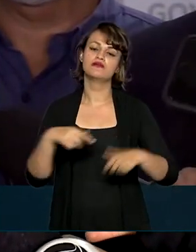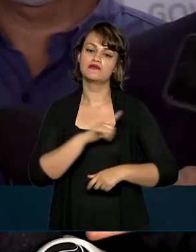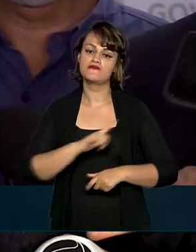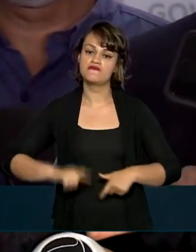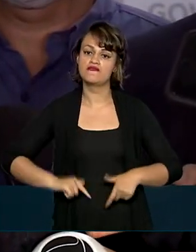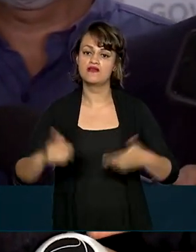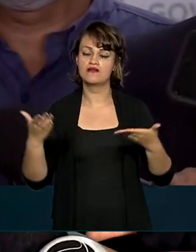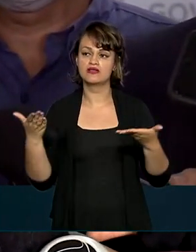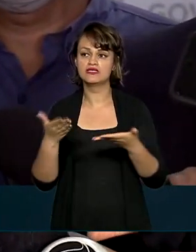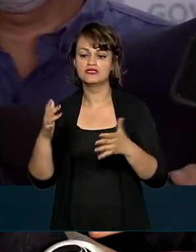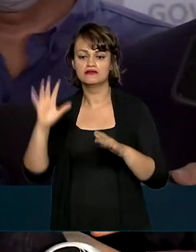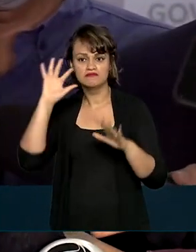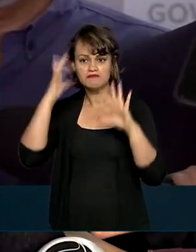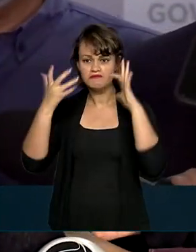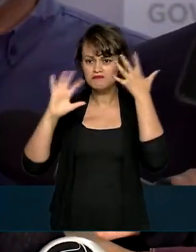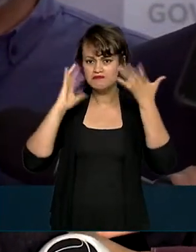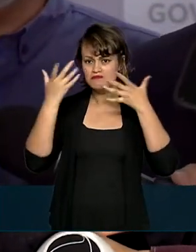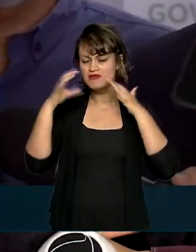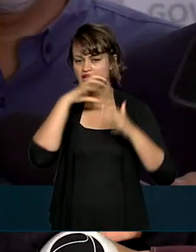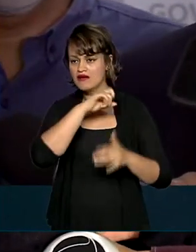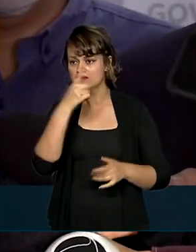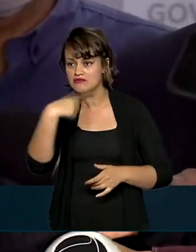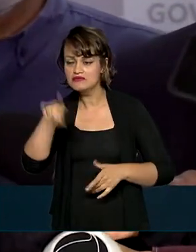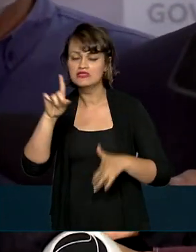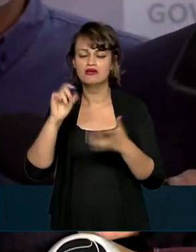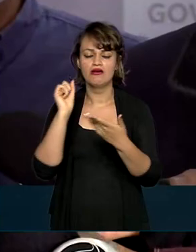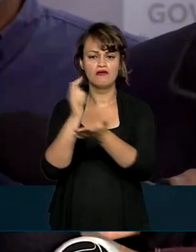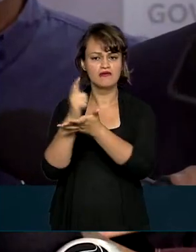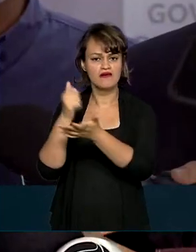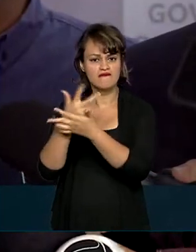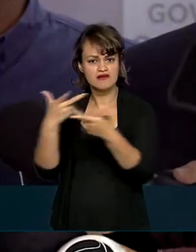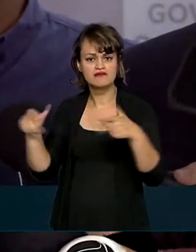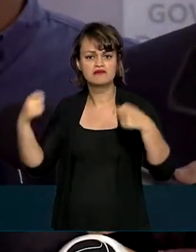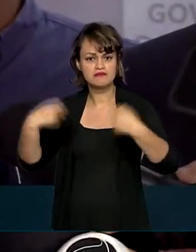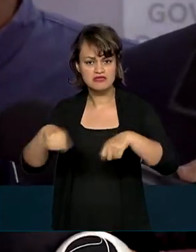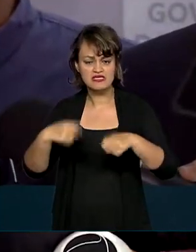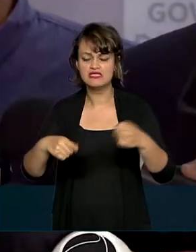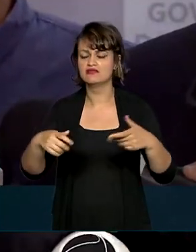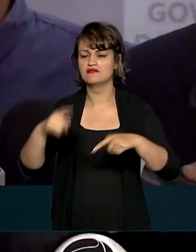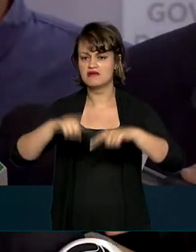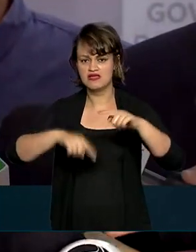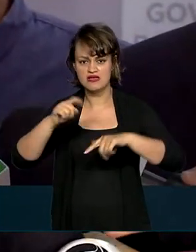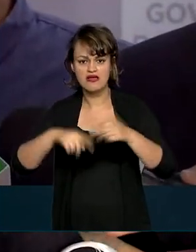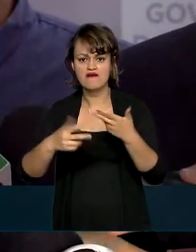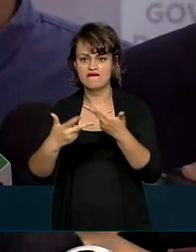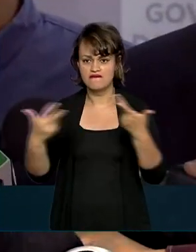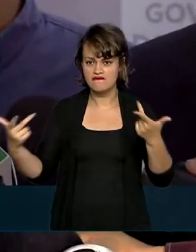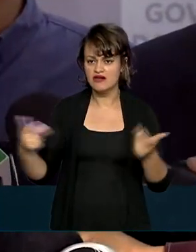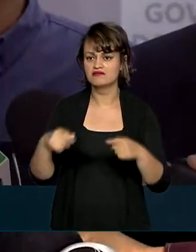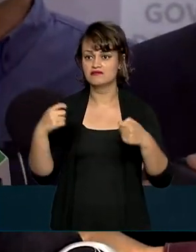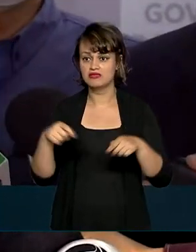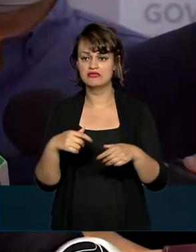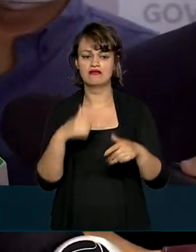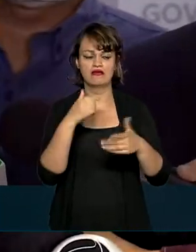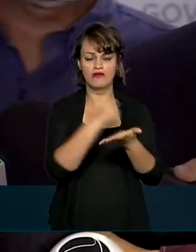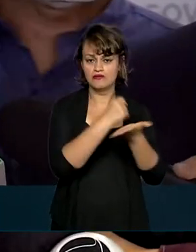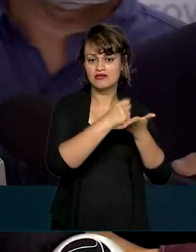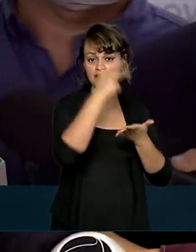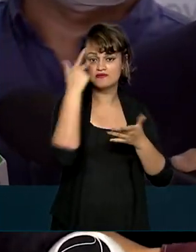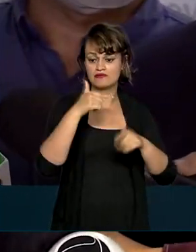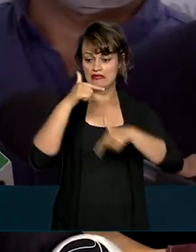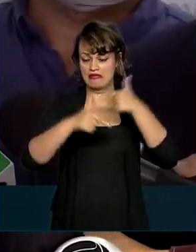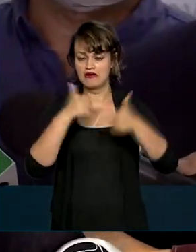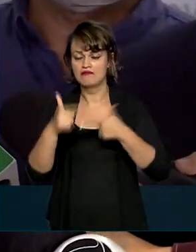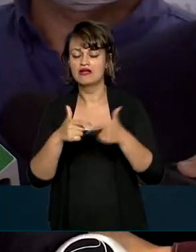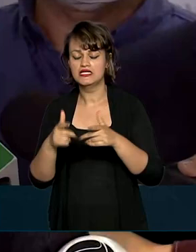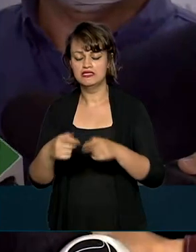do Estado possa imediatamente ir ao mercado, comprar os equipamentos, adquirir os bens e serviços, contratar as pessoas